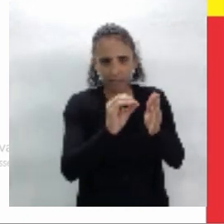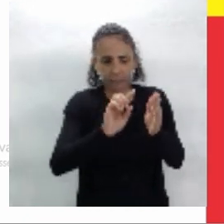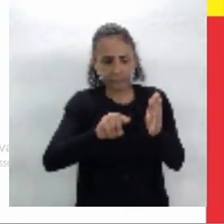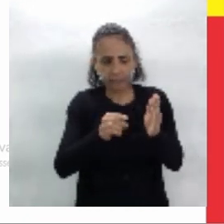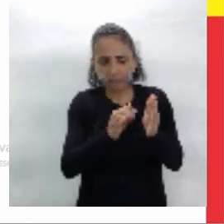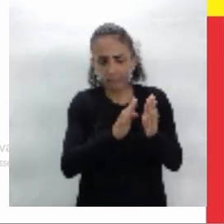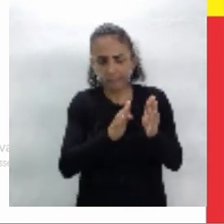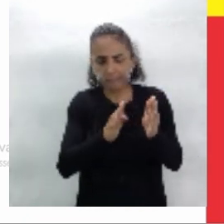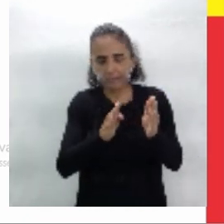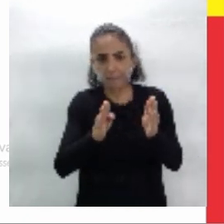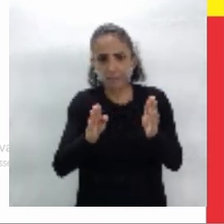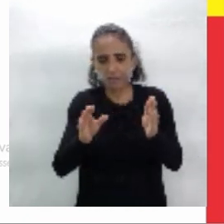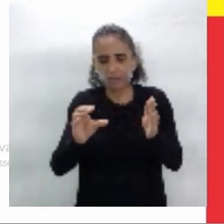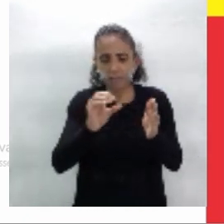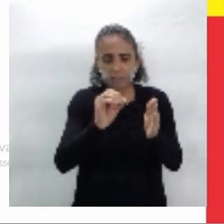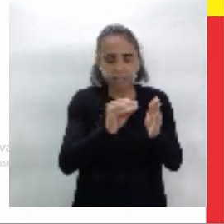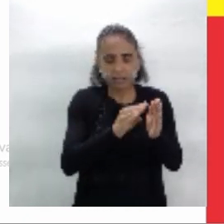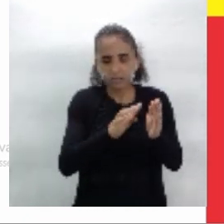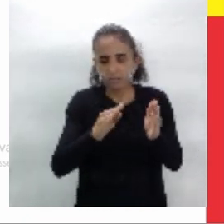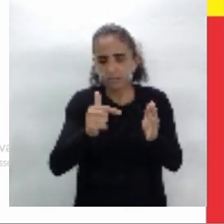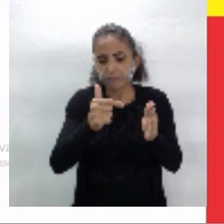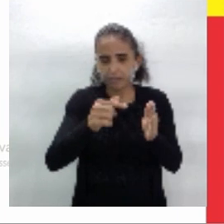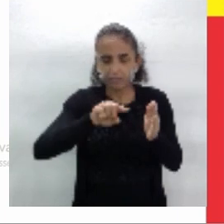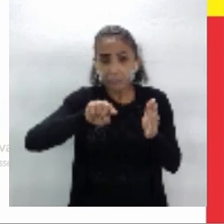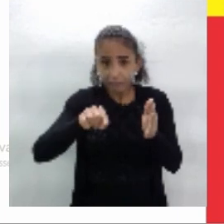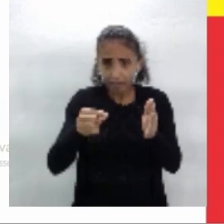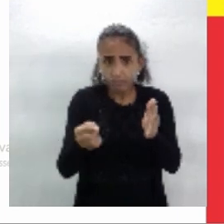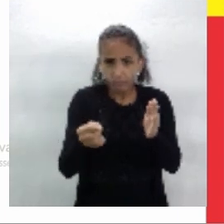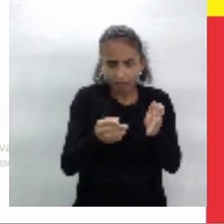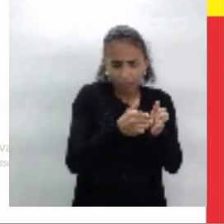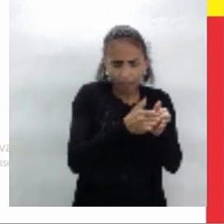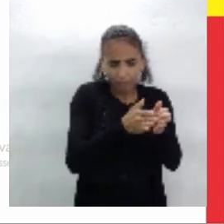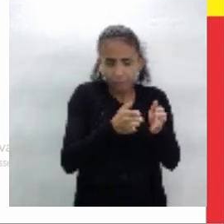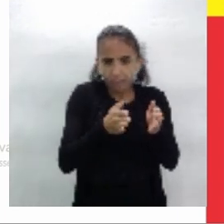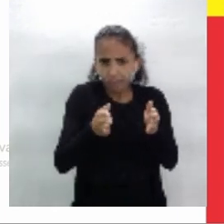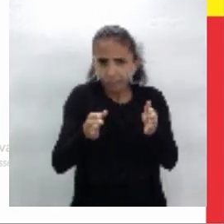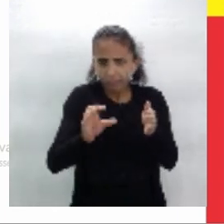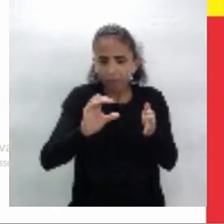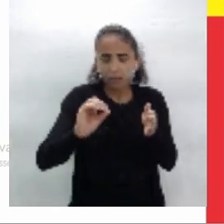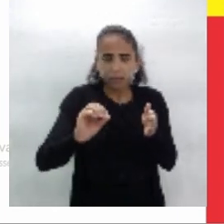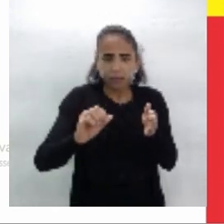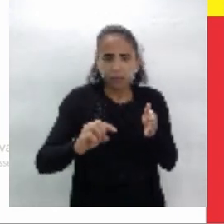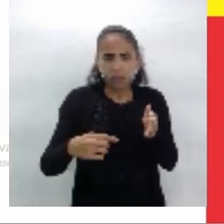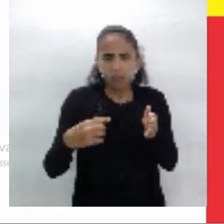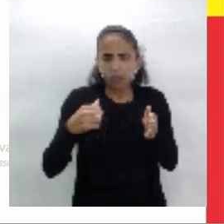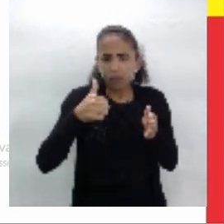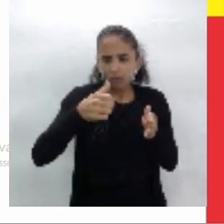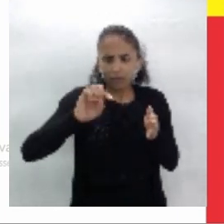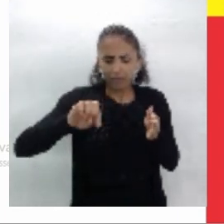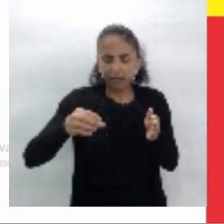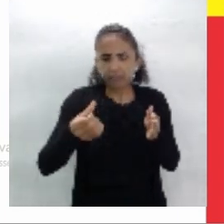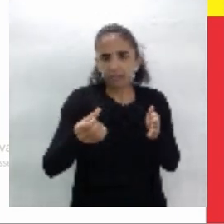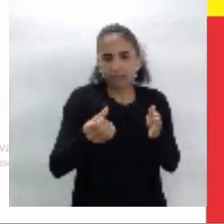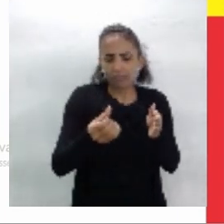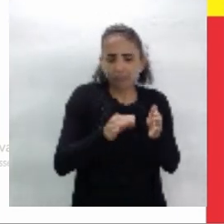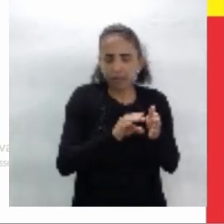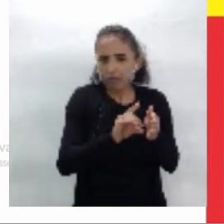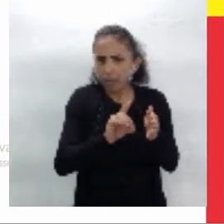centímetro. Você vai de 1 a 2, tem um tracinho no meio. Então, é 1,5 centímetro. Anda um pouquinho para a